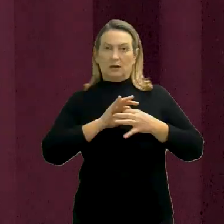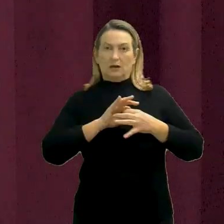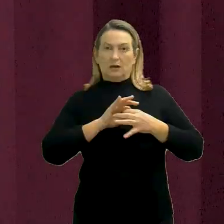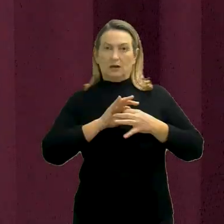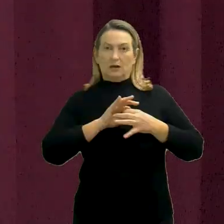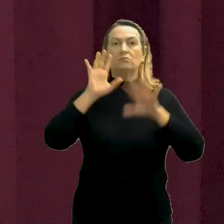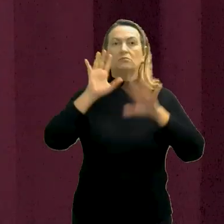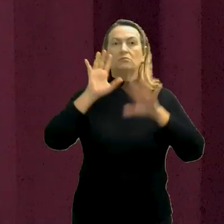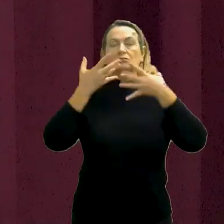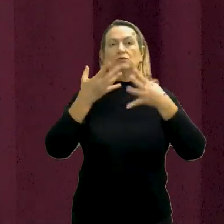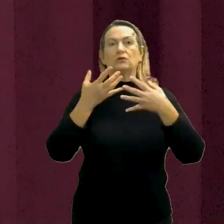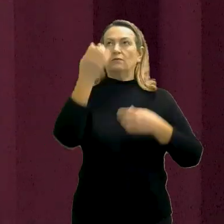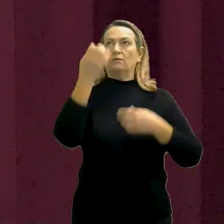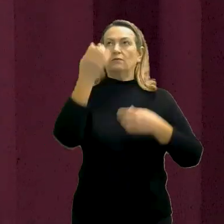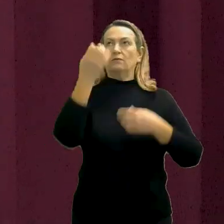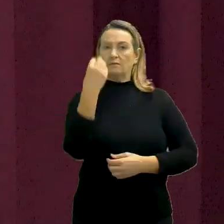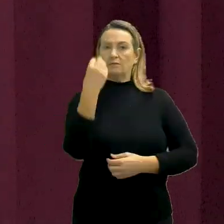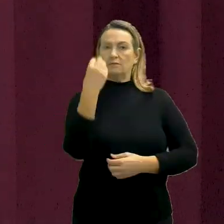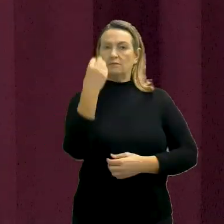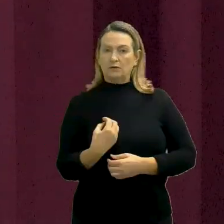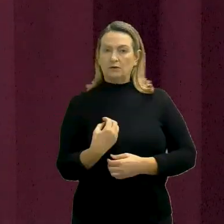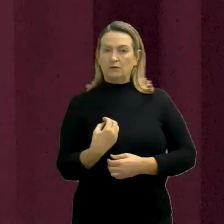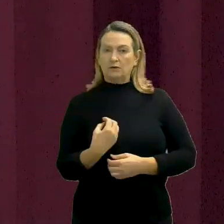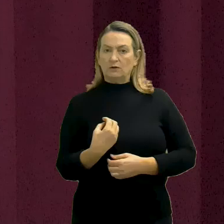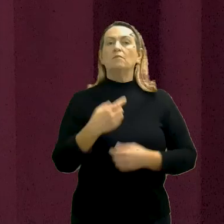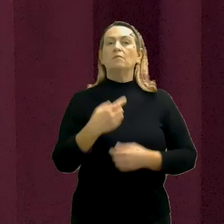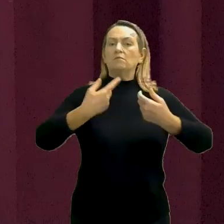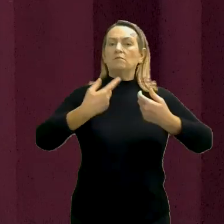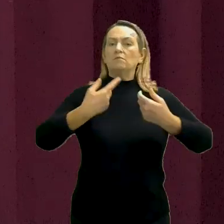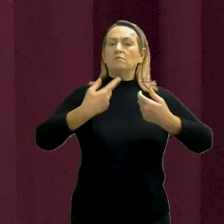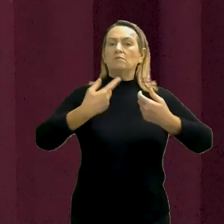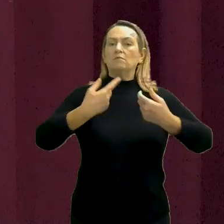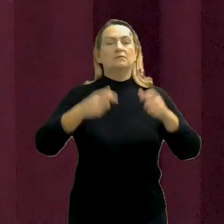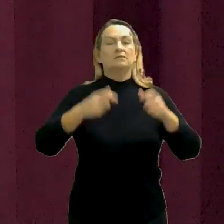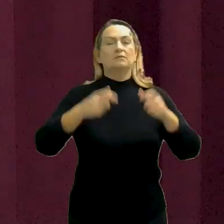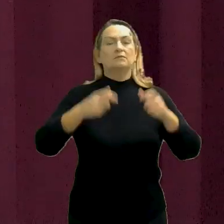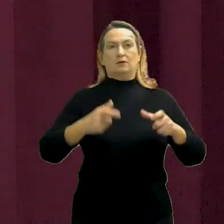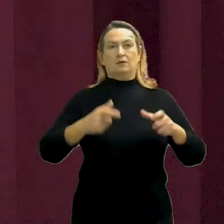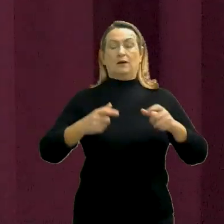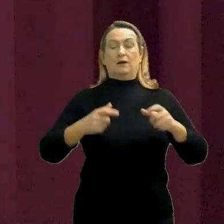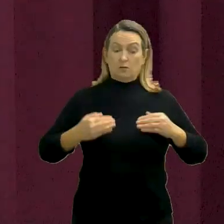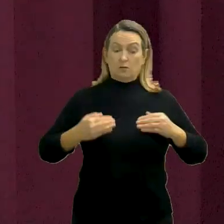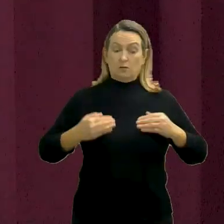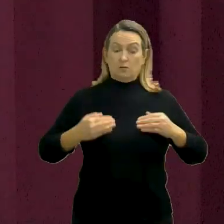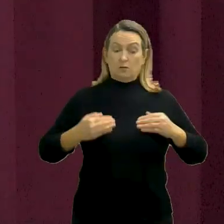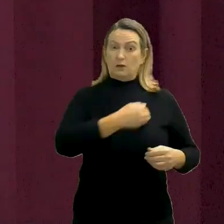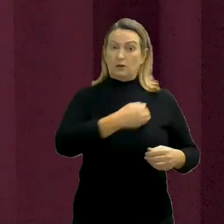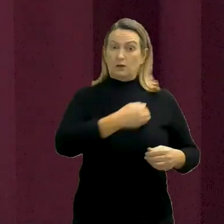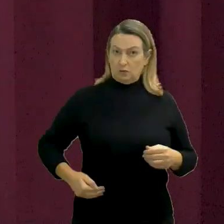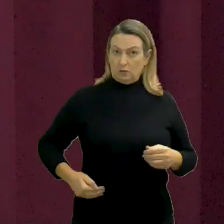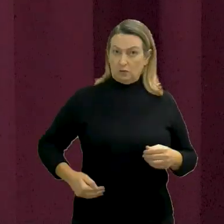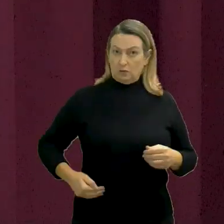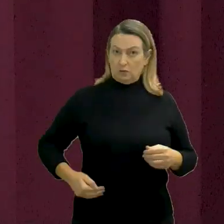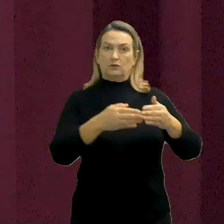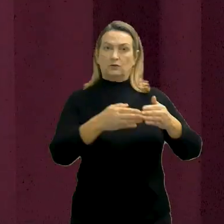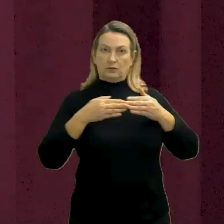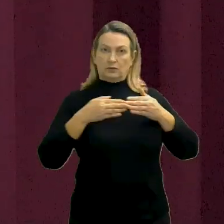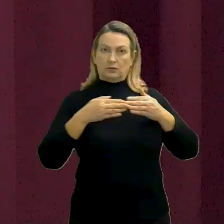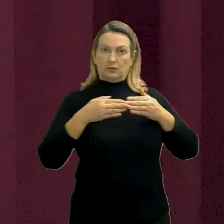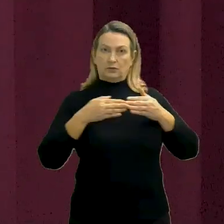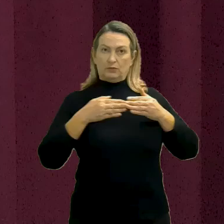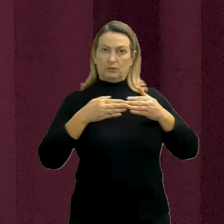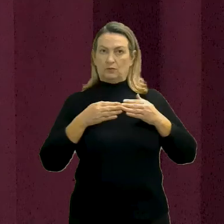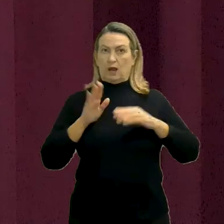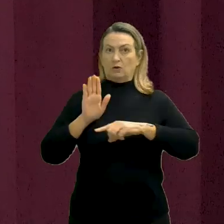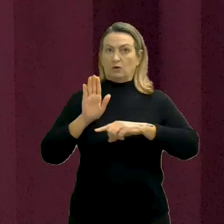e o Ministério Público faz esse pedido em benefício da instituição mas também em benefício da sociedade aquela